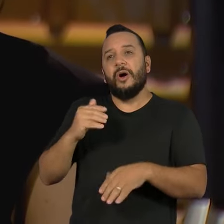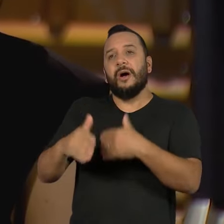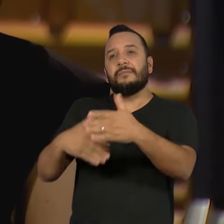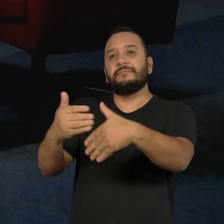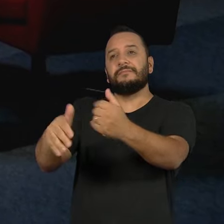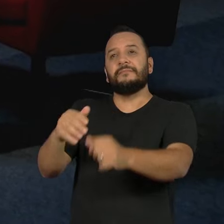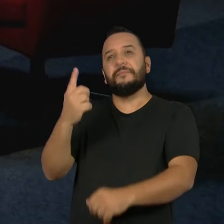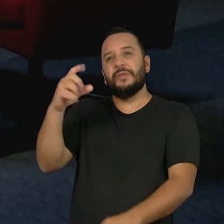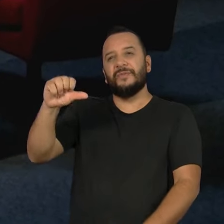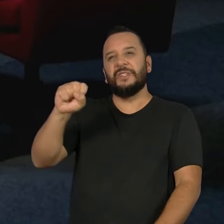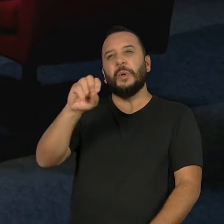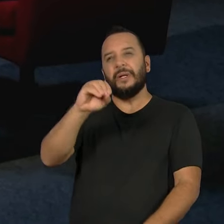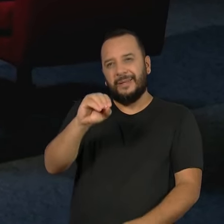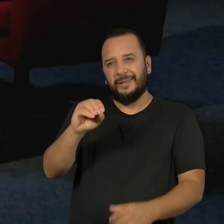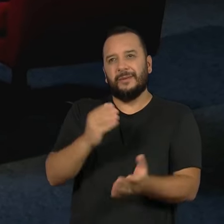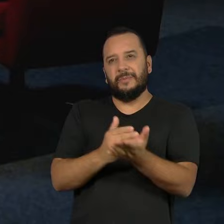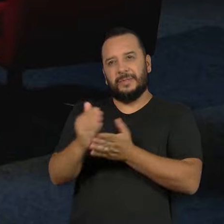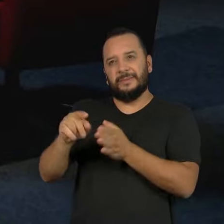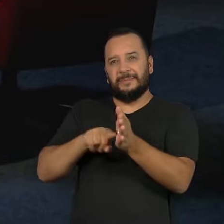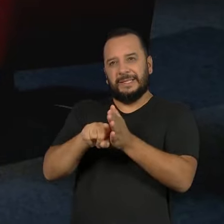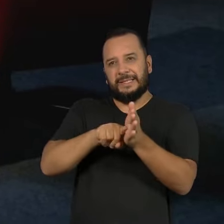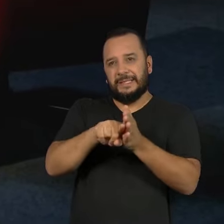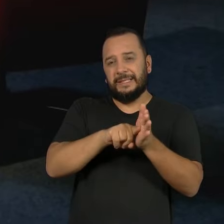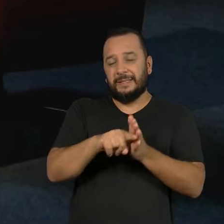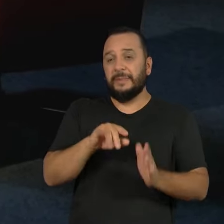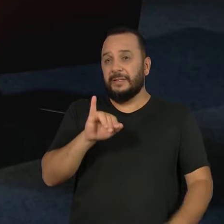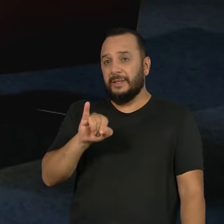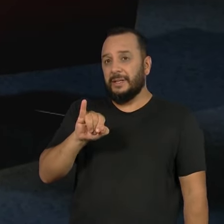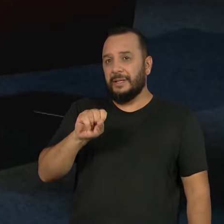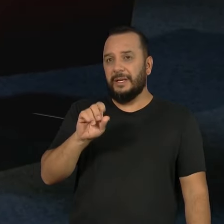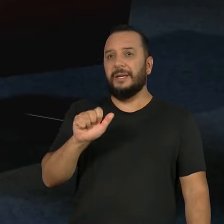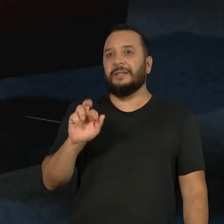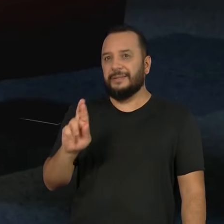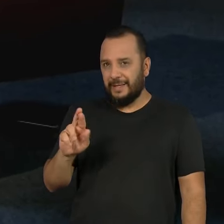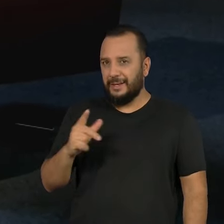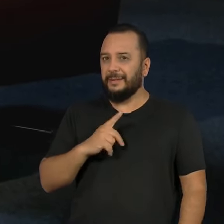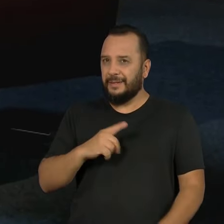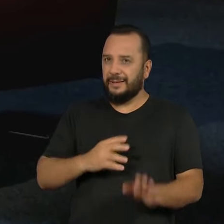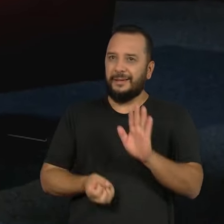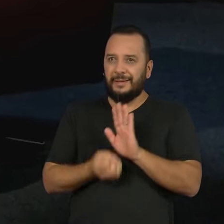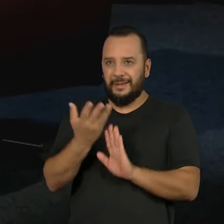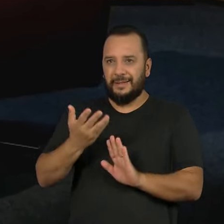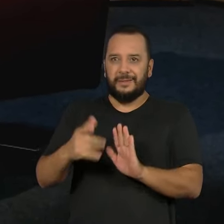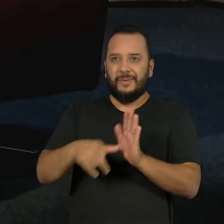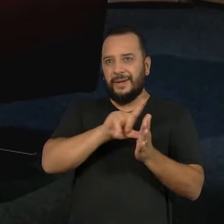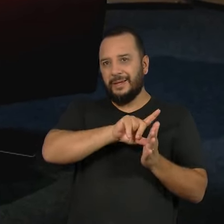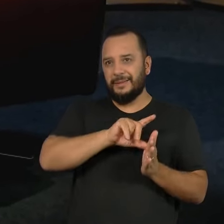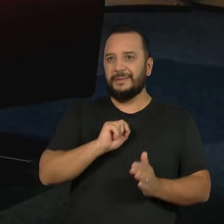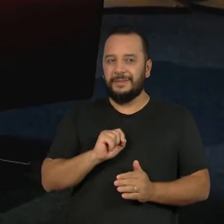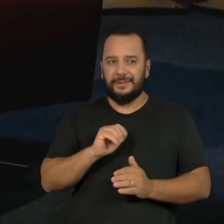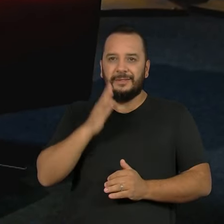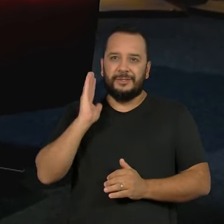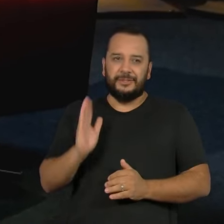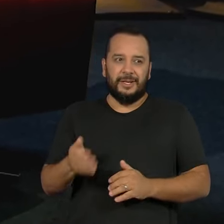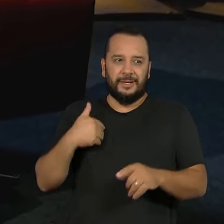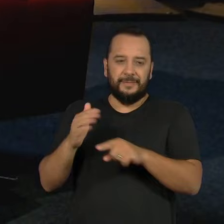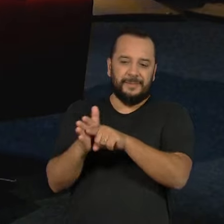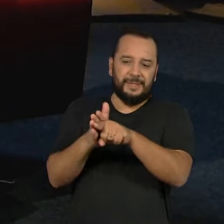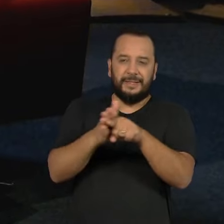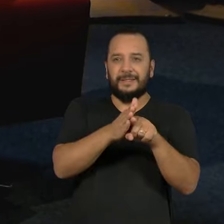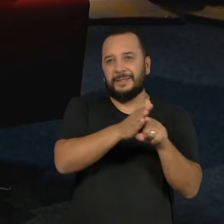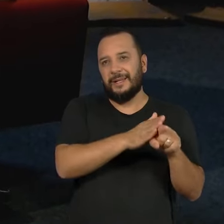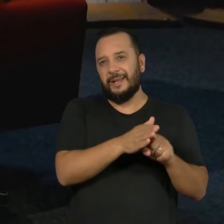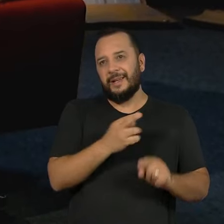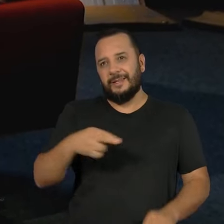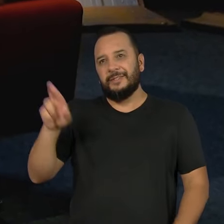dos anos 80 e mas o iser por por ter essa criação por ter essa isso no DNA e já